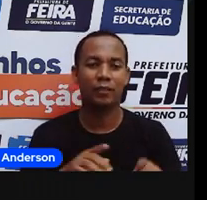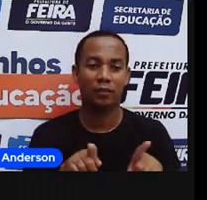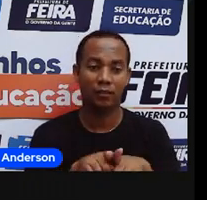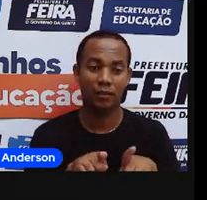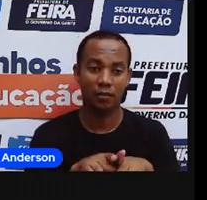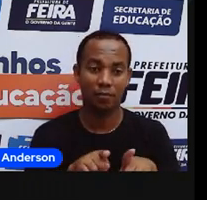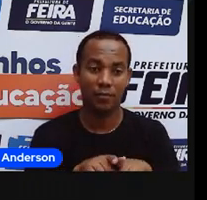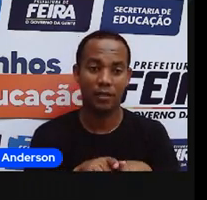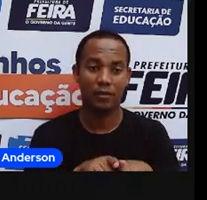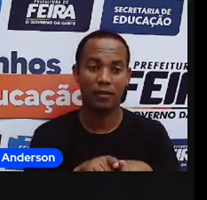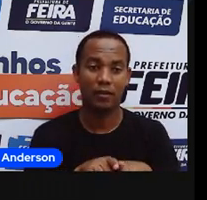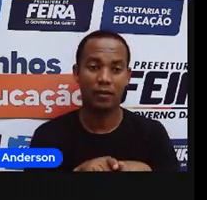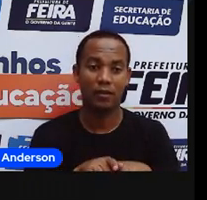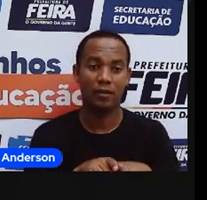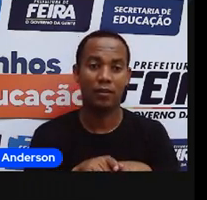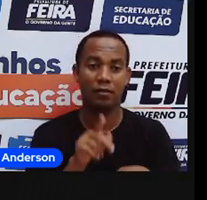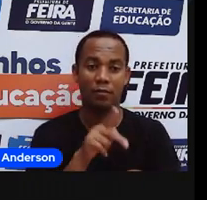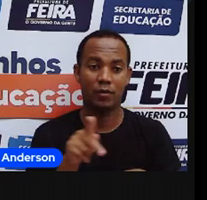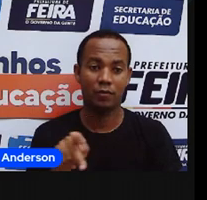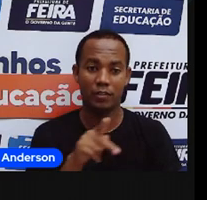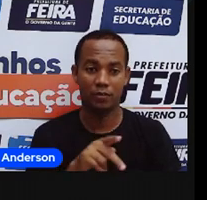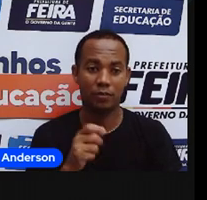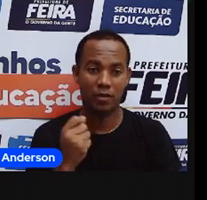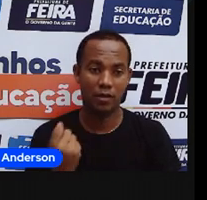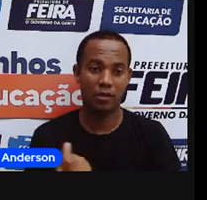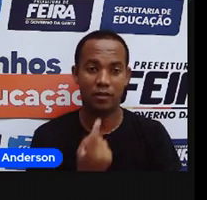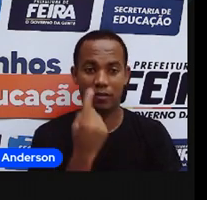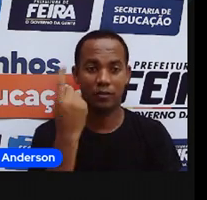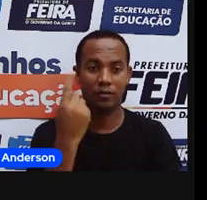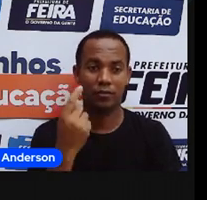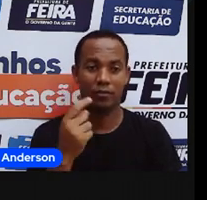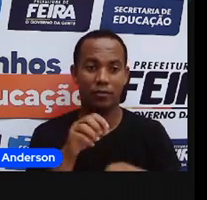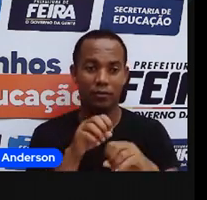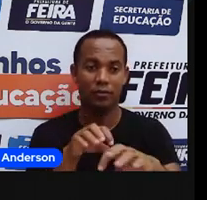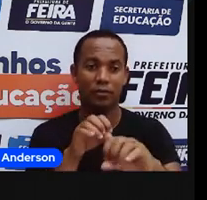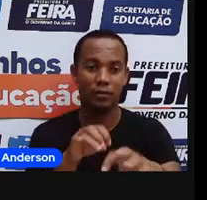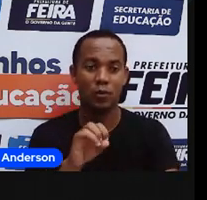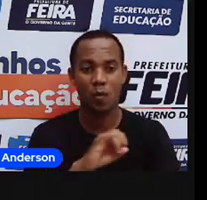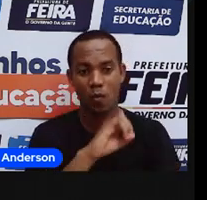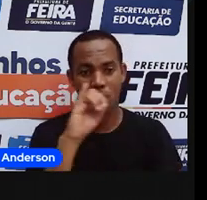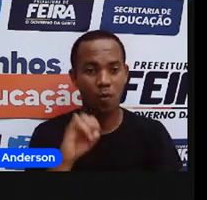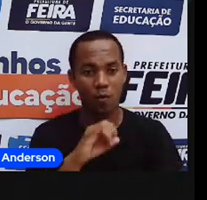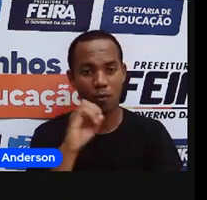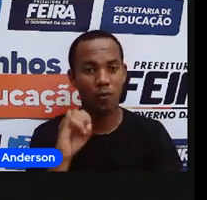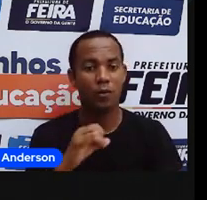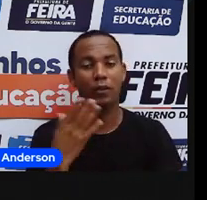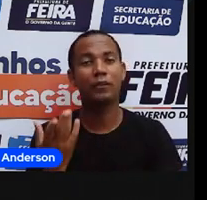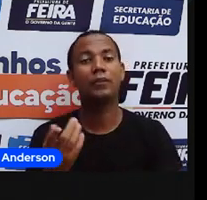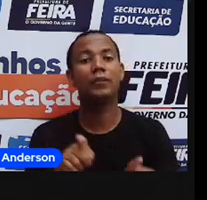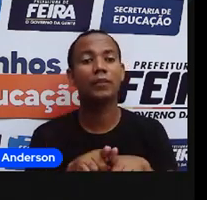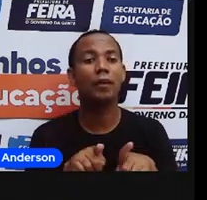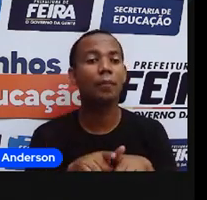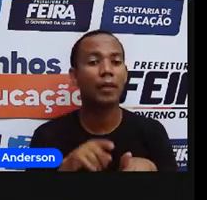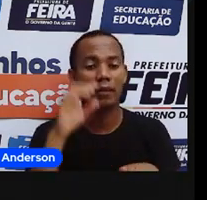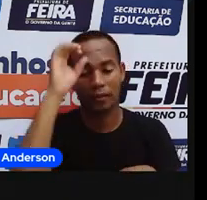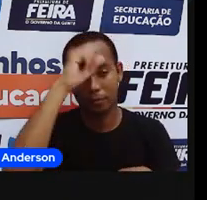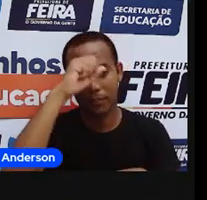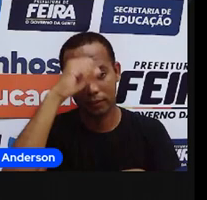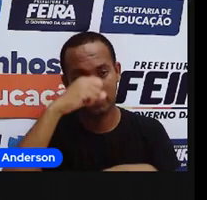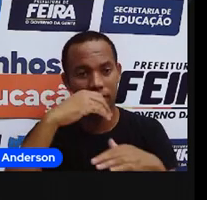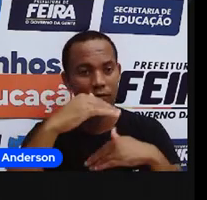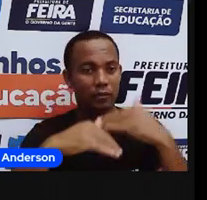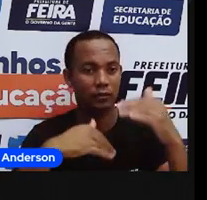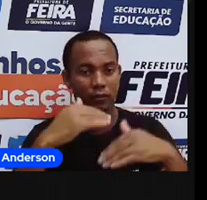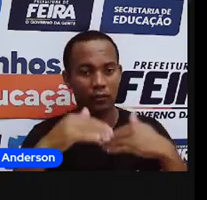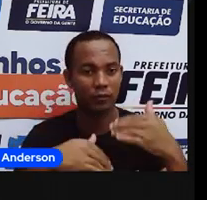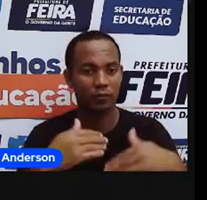auxílio para Anderson, professor Anderson, peçam auxílio aos pais de vocês, certo? E agradeçam depois. Agradeçam pela ajuda,